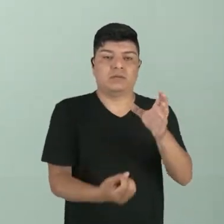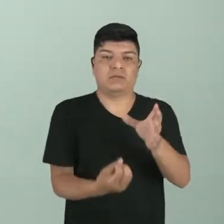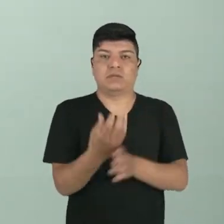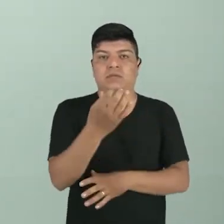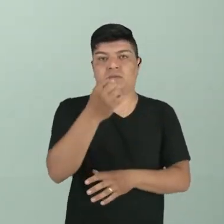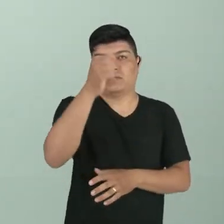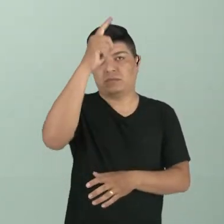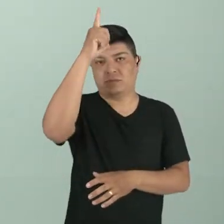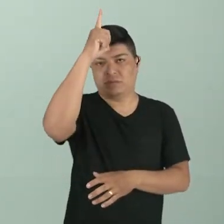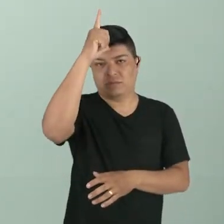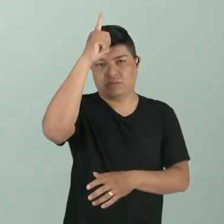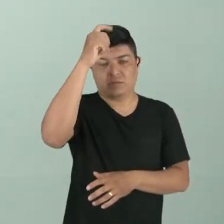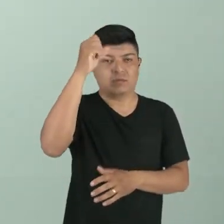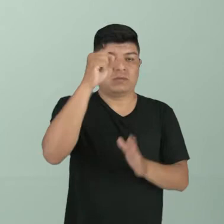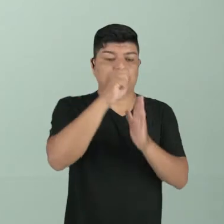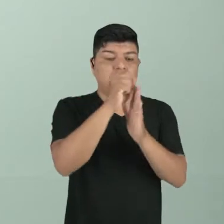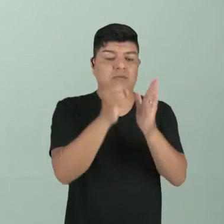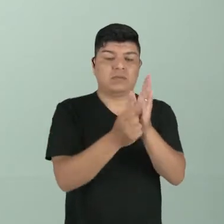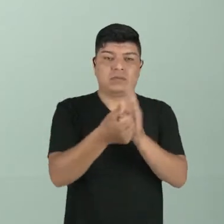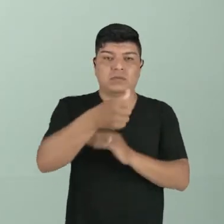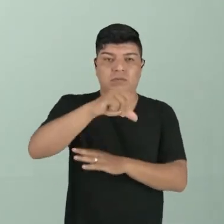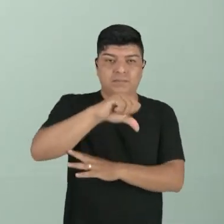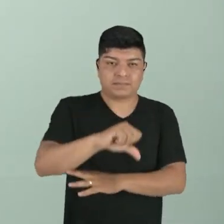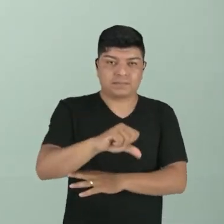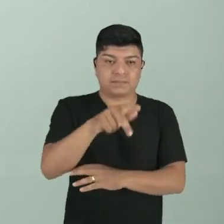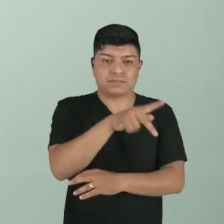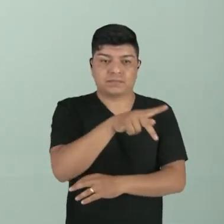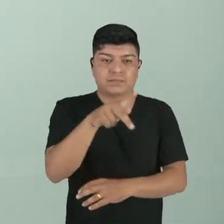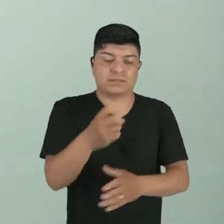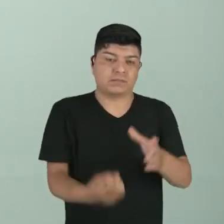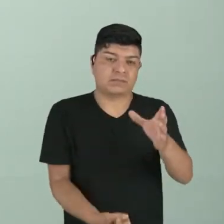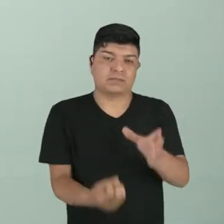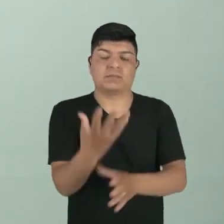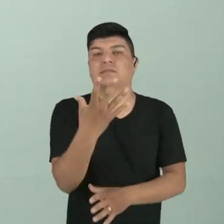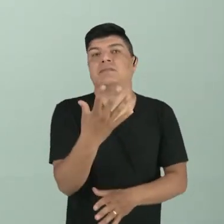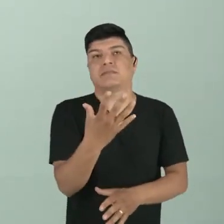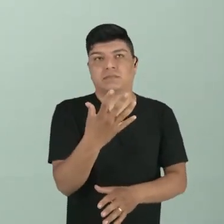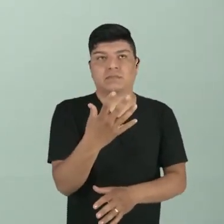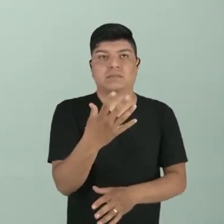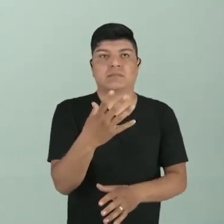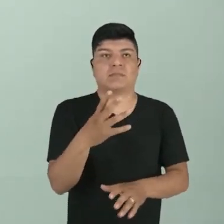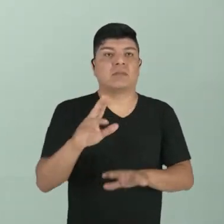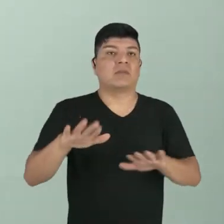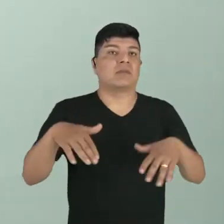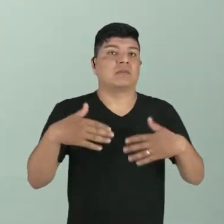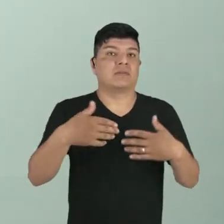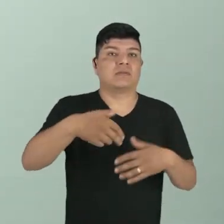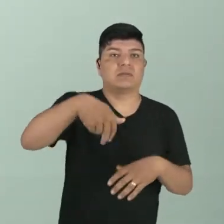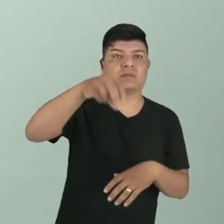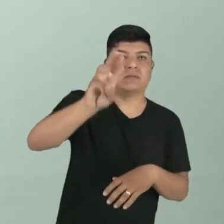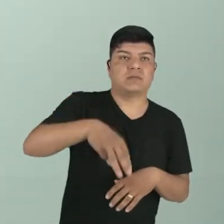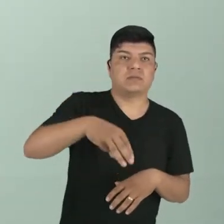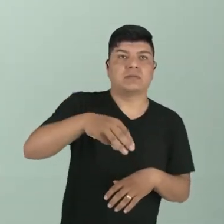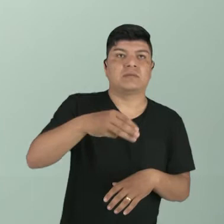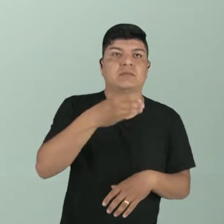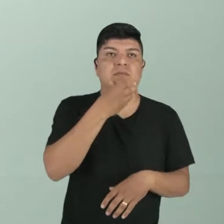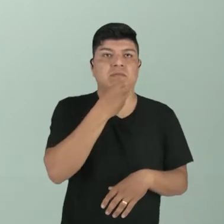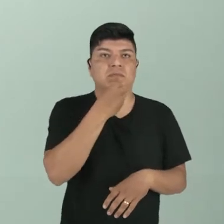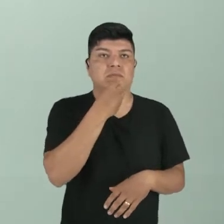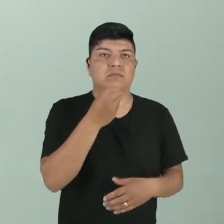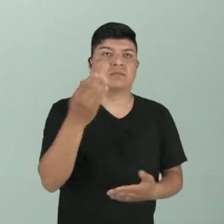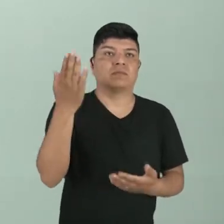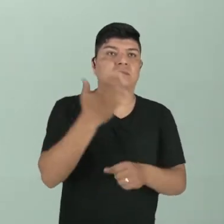na Alemanha no século 19 seu Criador foi um professor chamado cauchemars no início ele era mais